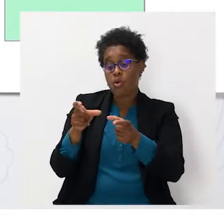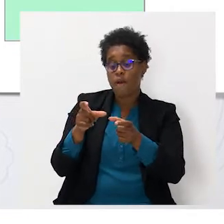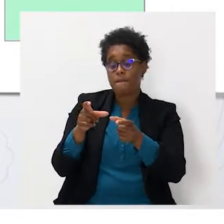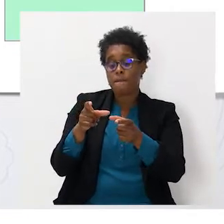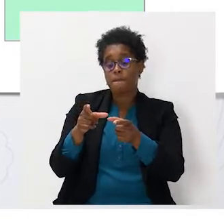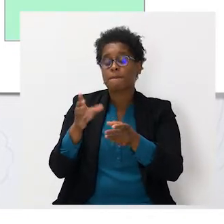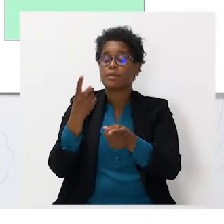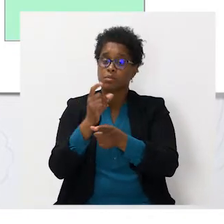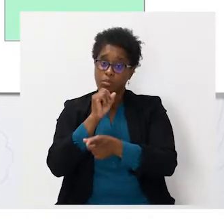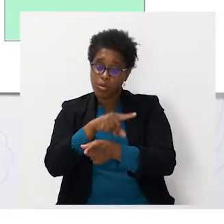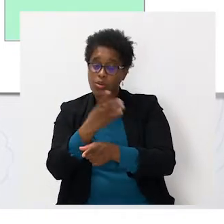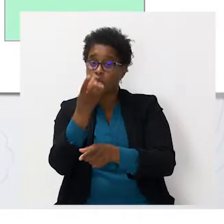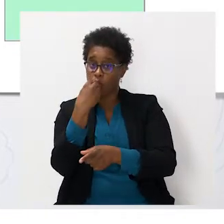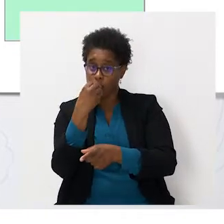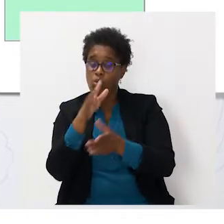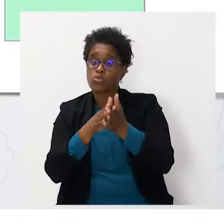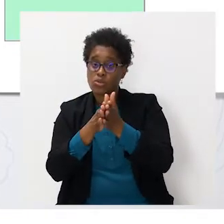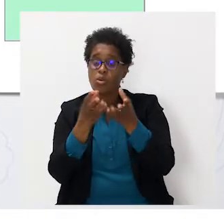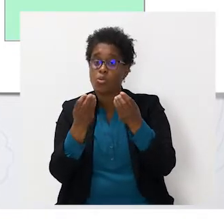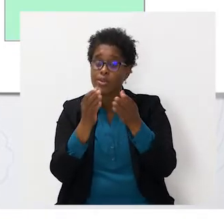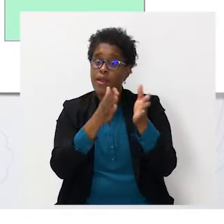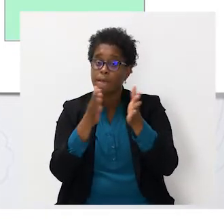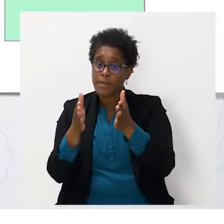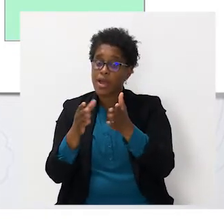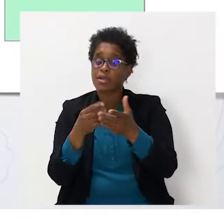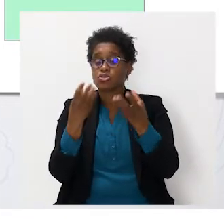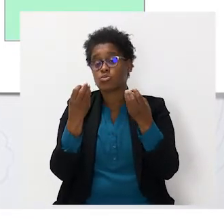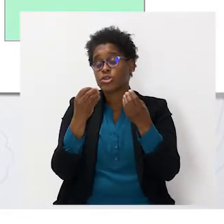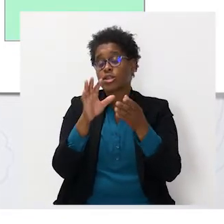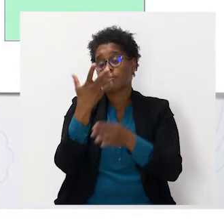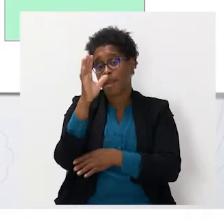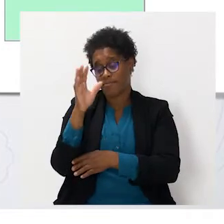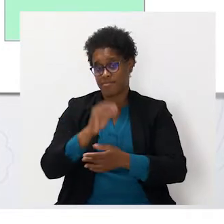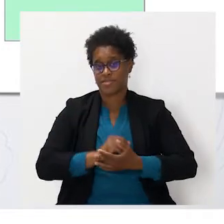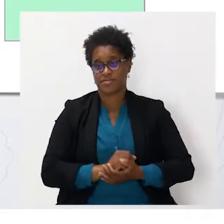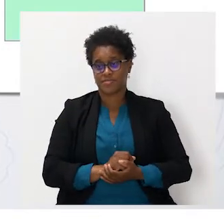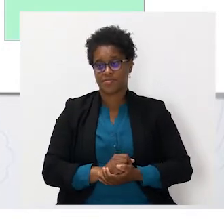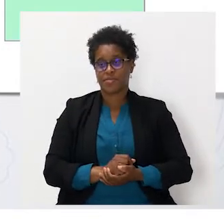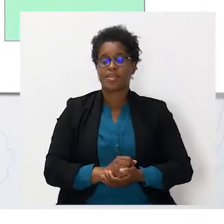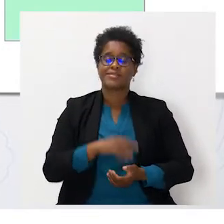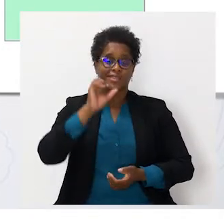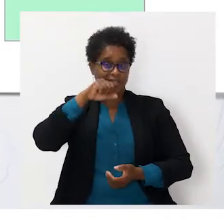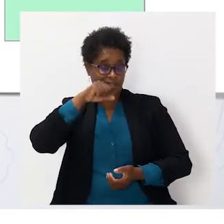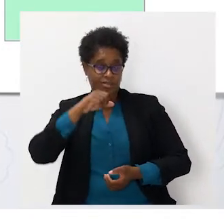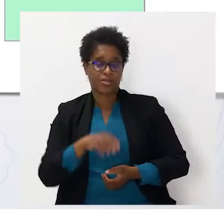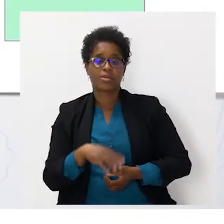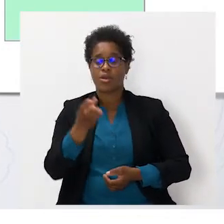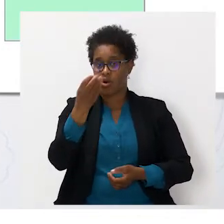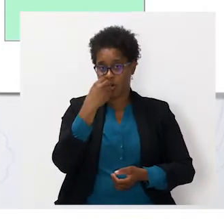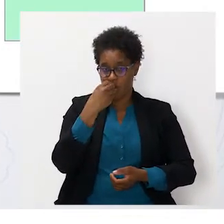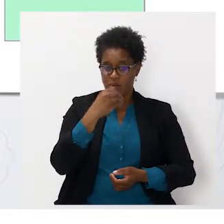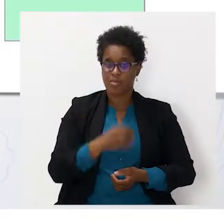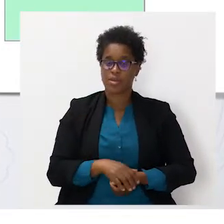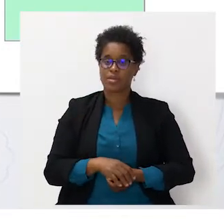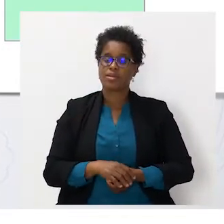se alimentarem, utilizam várias partes de muitas plantas. Da cenoura, comem